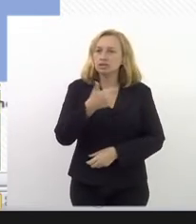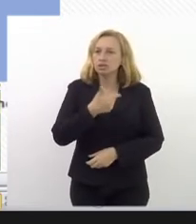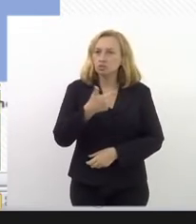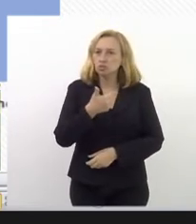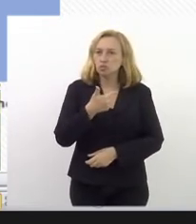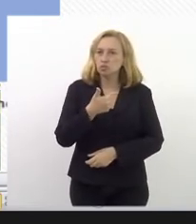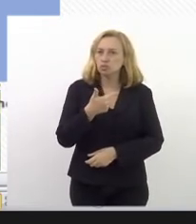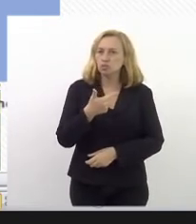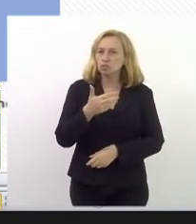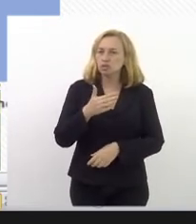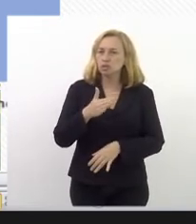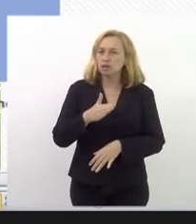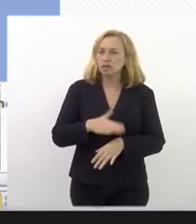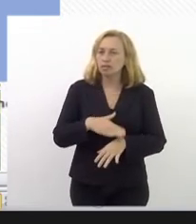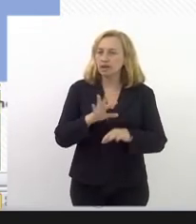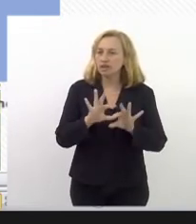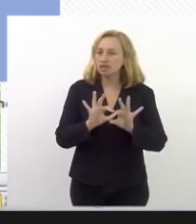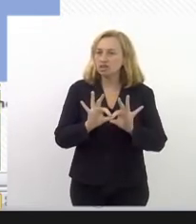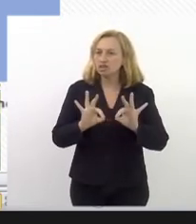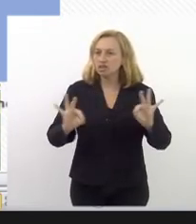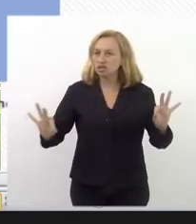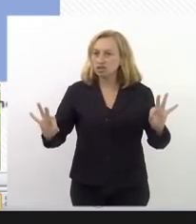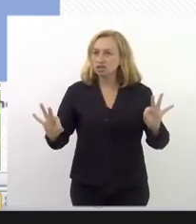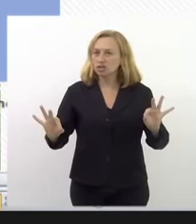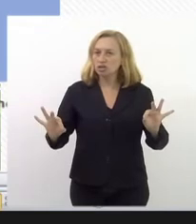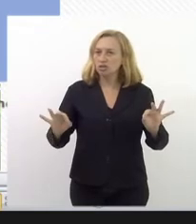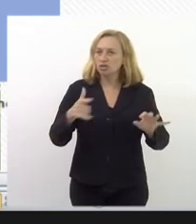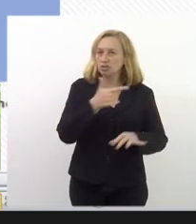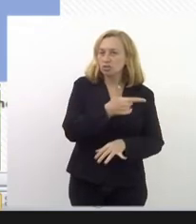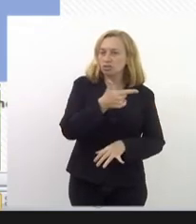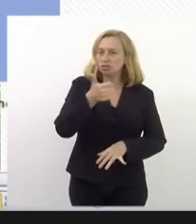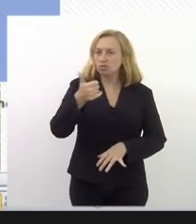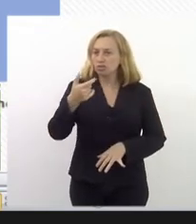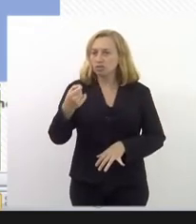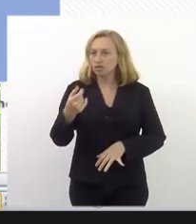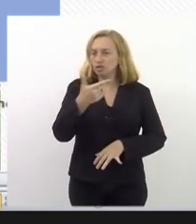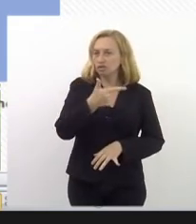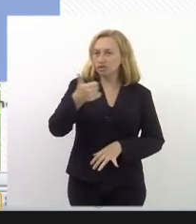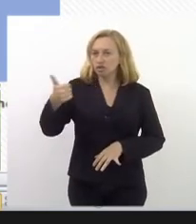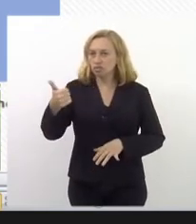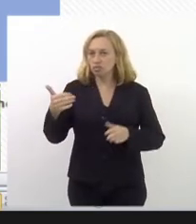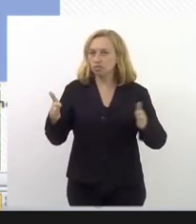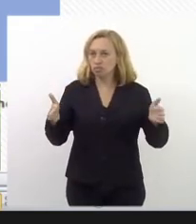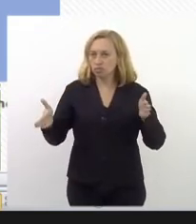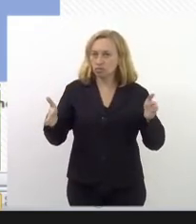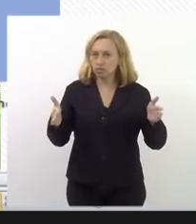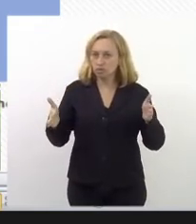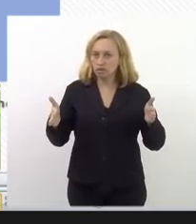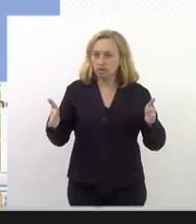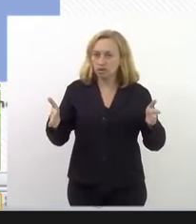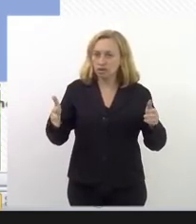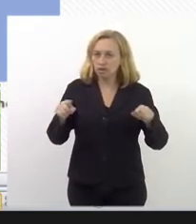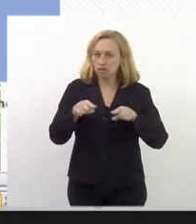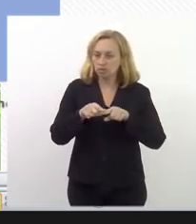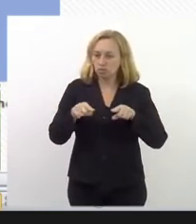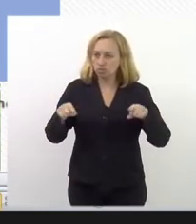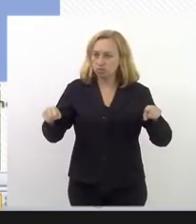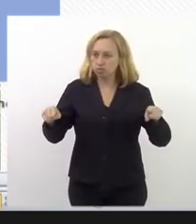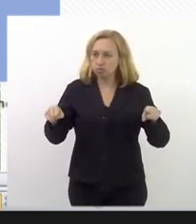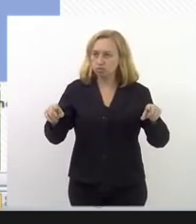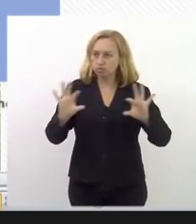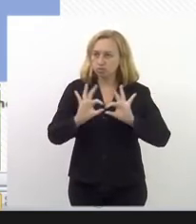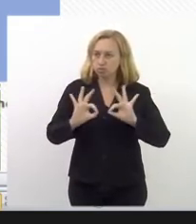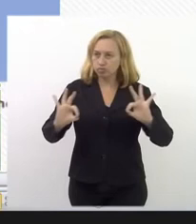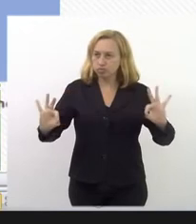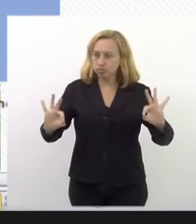ela é muito mais distante entre 2020 e 2021, praticamente o dobro, mas isso também é fruto